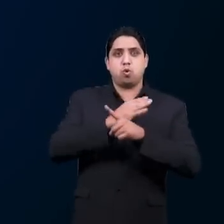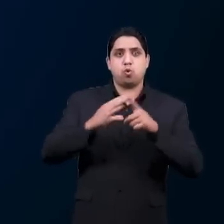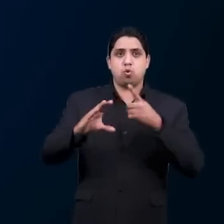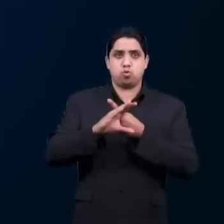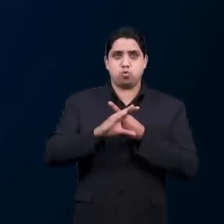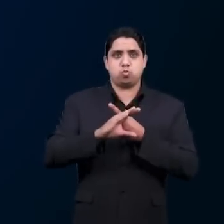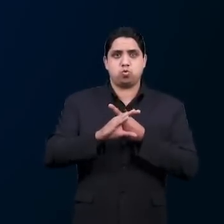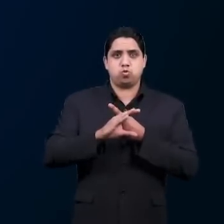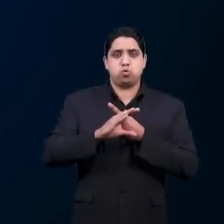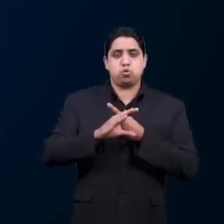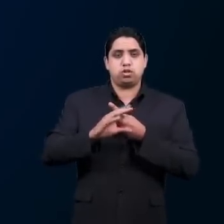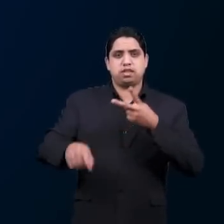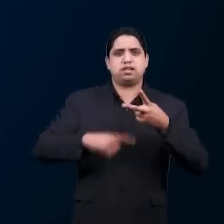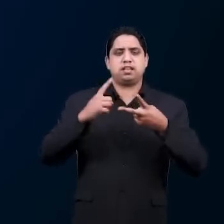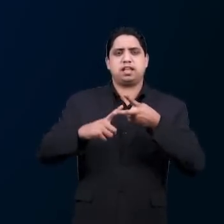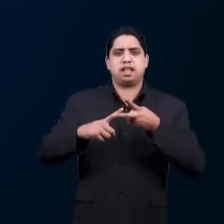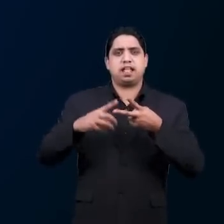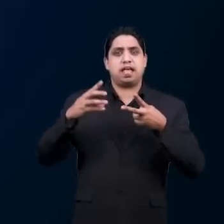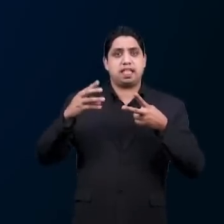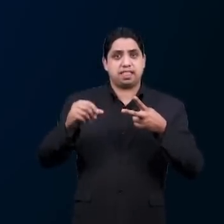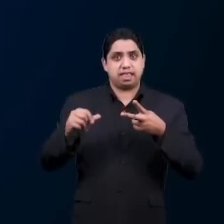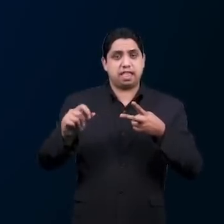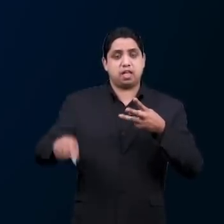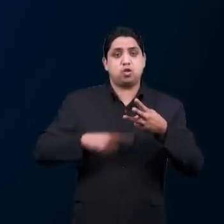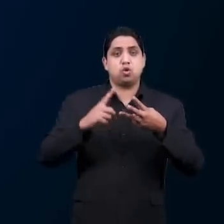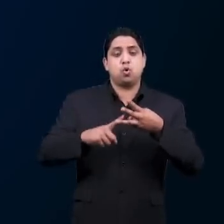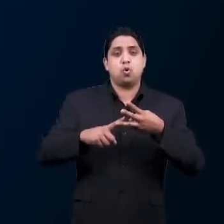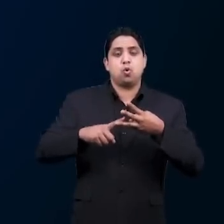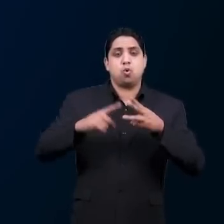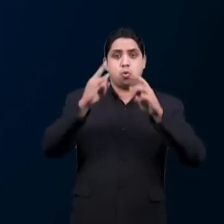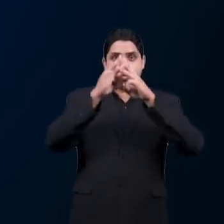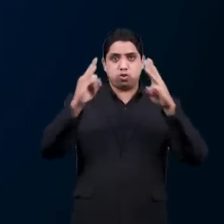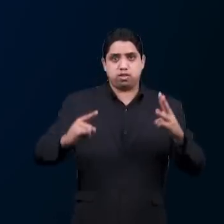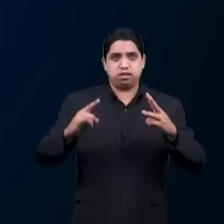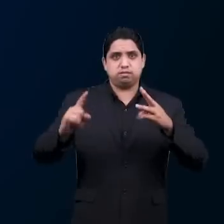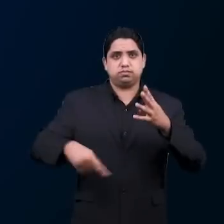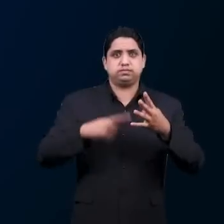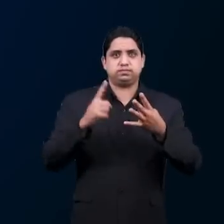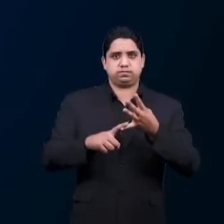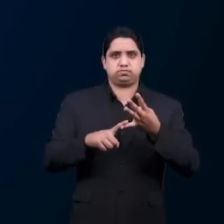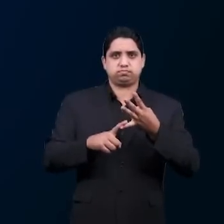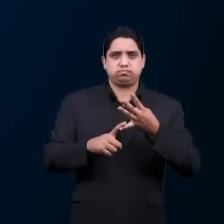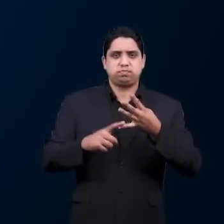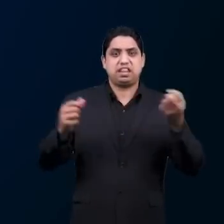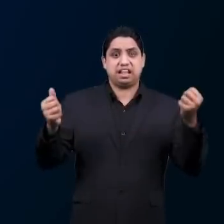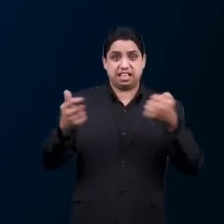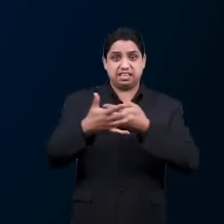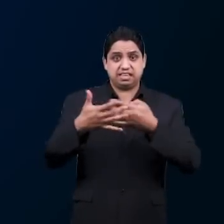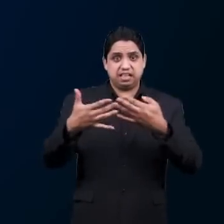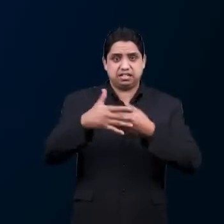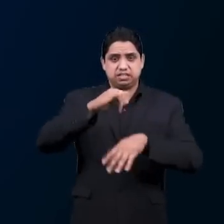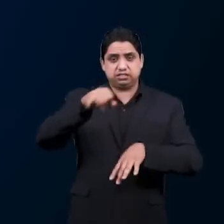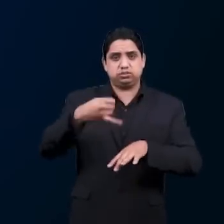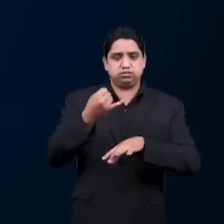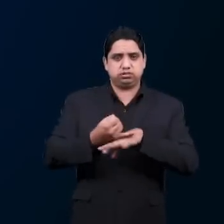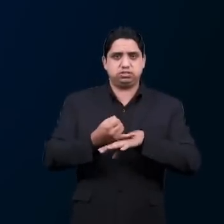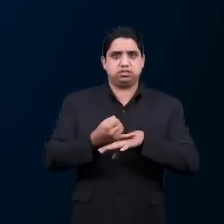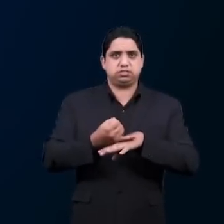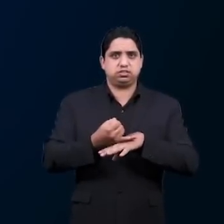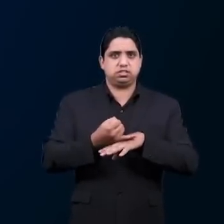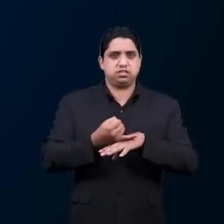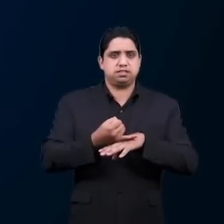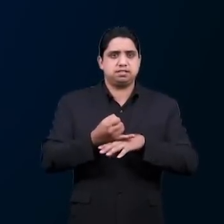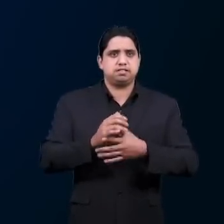dos rituais do tabernáculo, a terra, Canaã, o templo, tabernáculo, e a cidade, Jerusalém. E